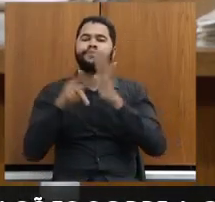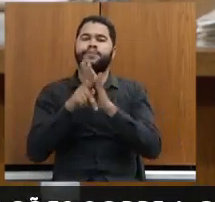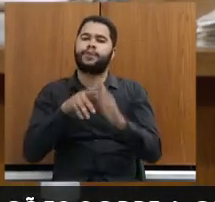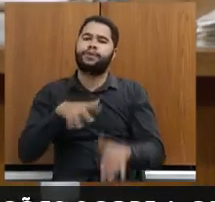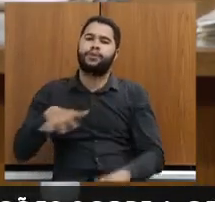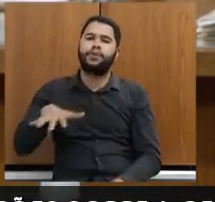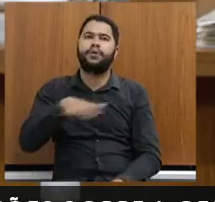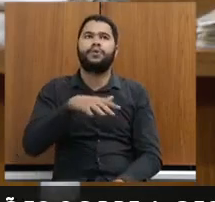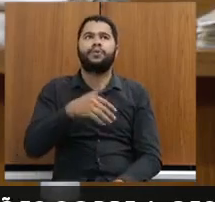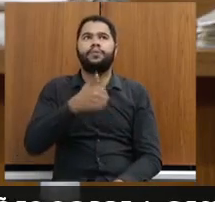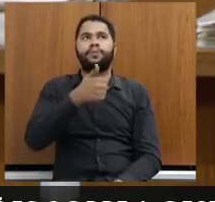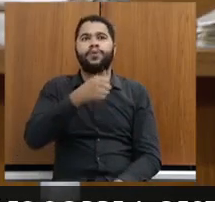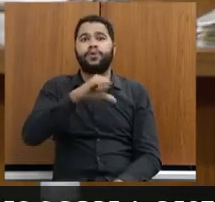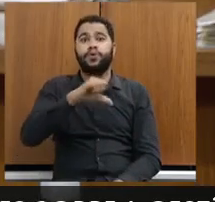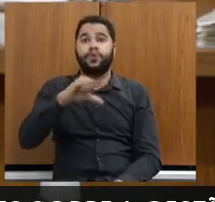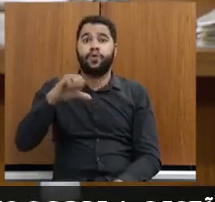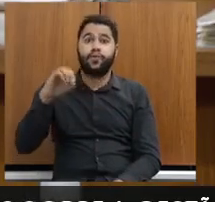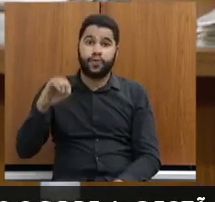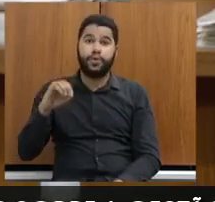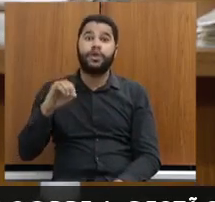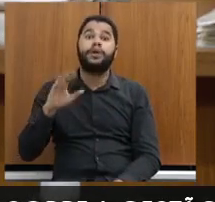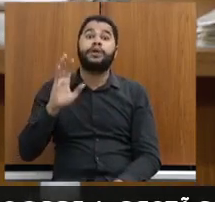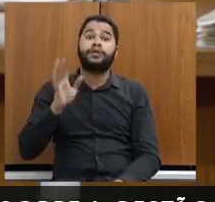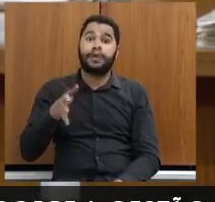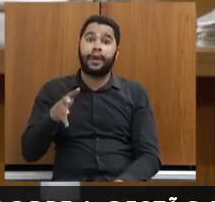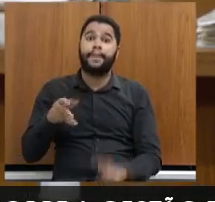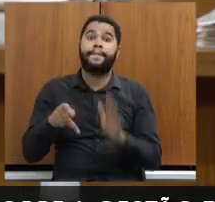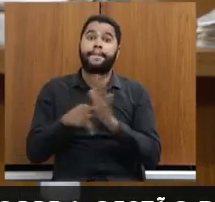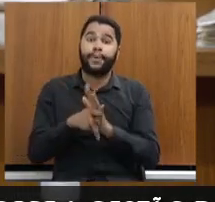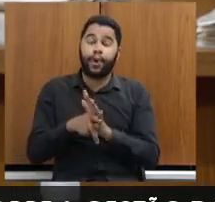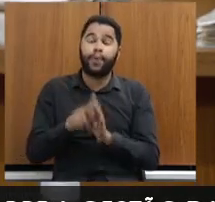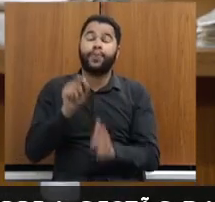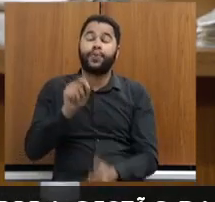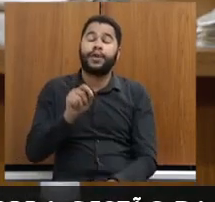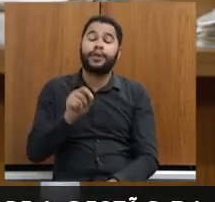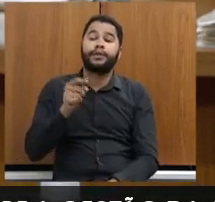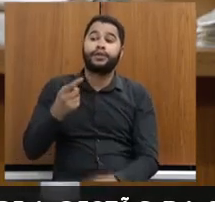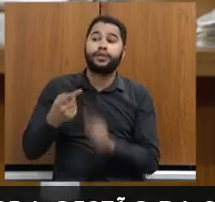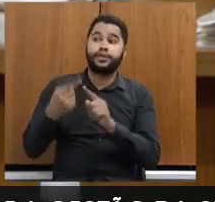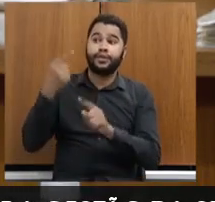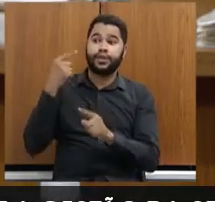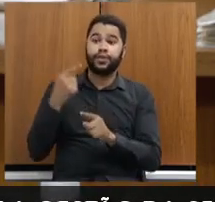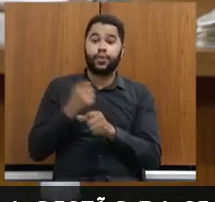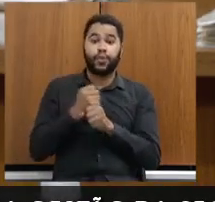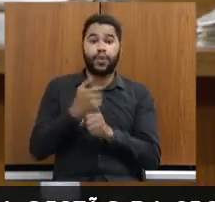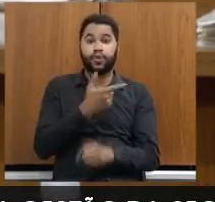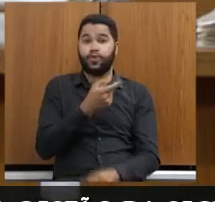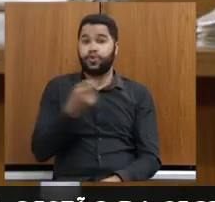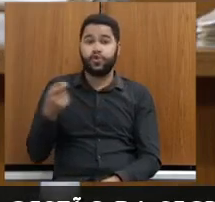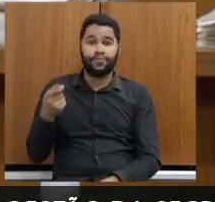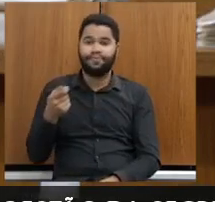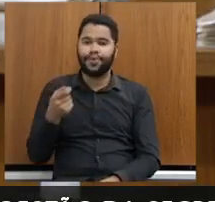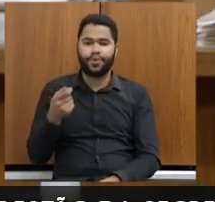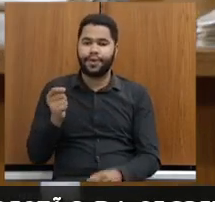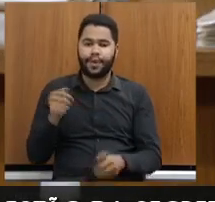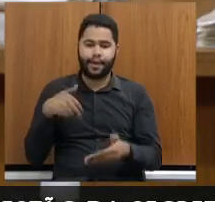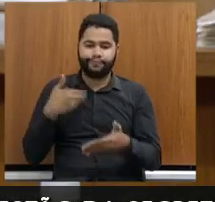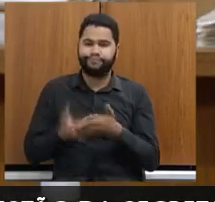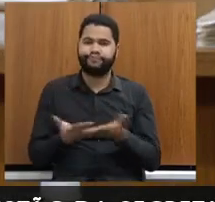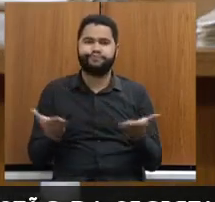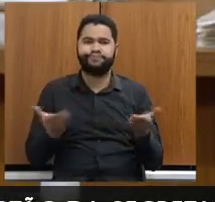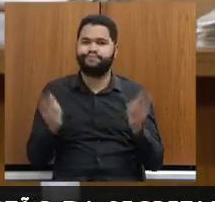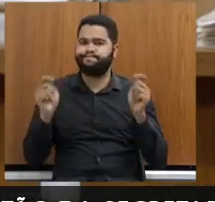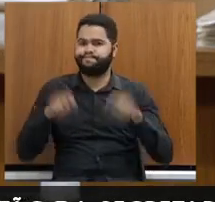regional 99 desde 2000 existe um projeto para modernização de identificação civil e criminal isso nunca foi possível